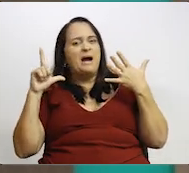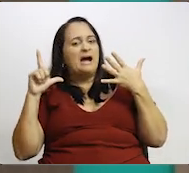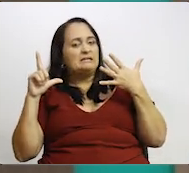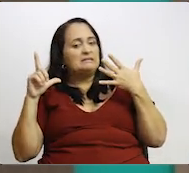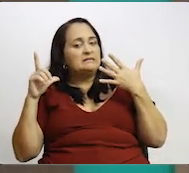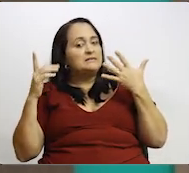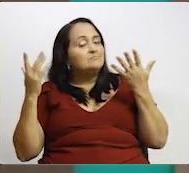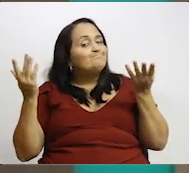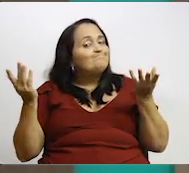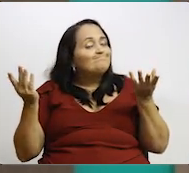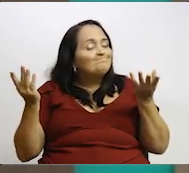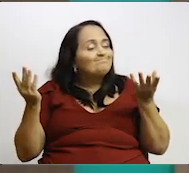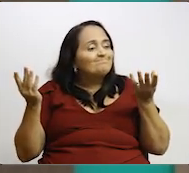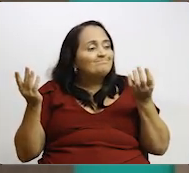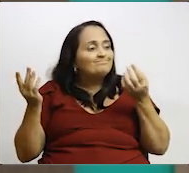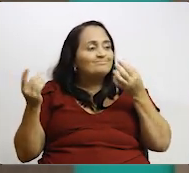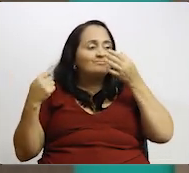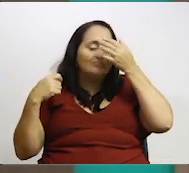Então,